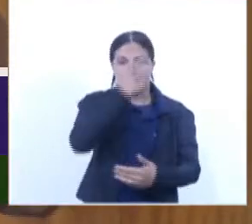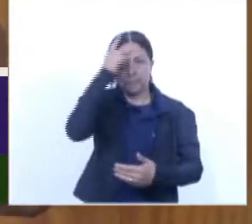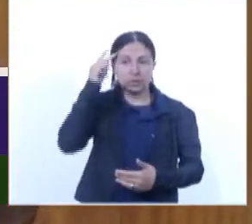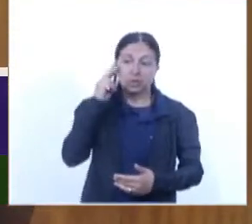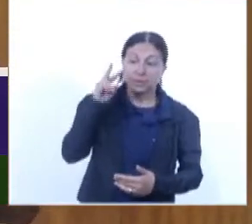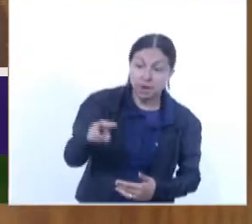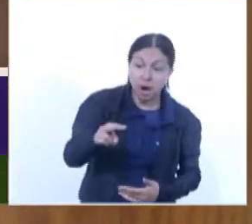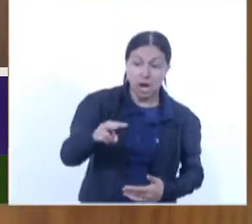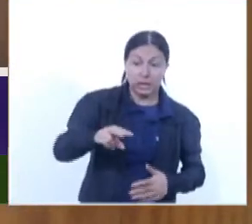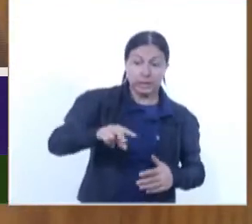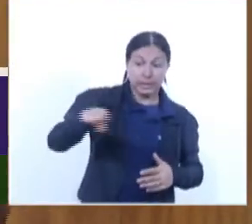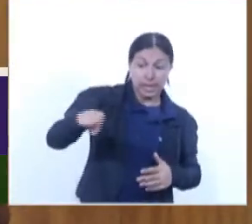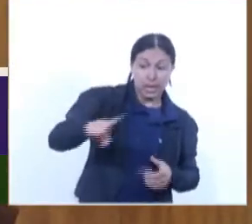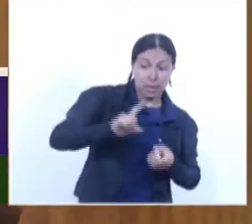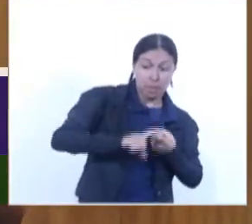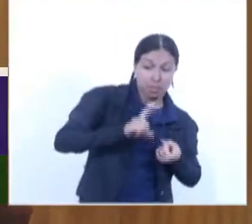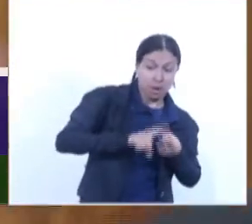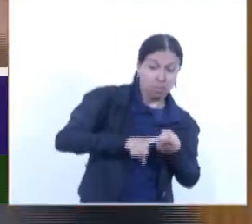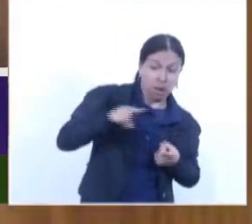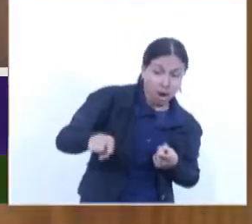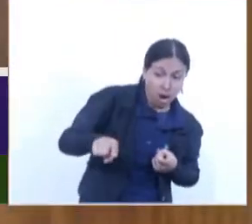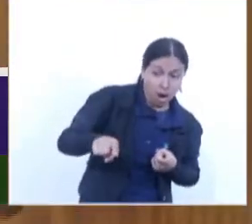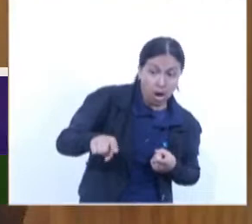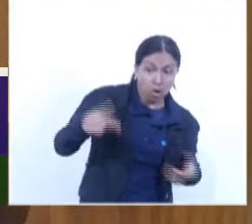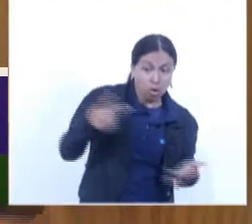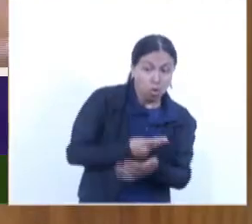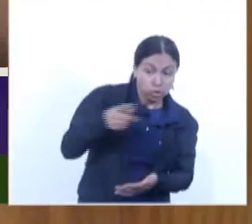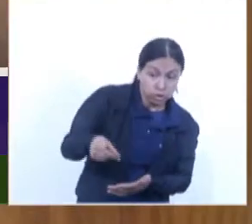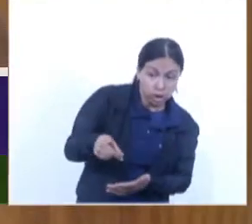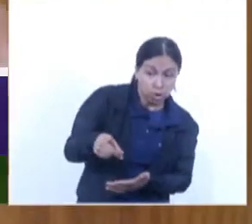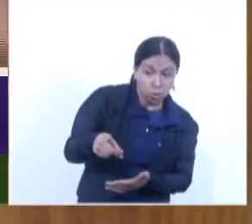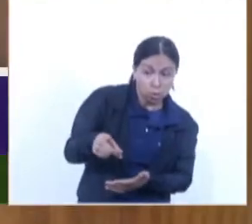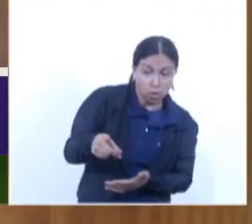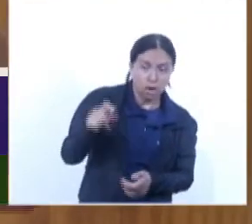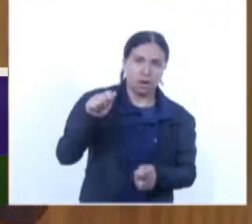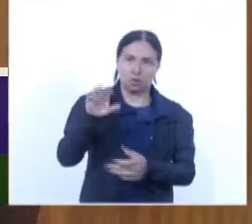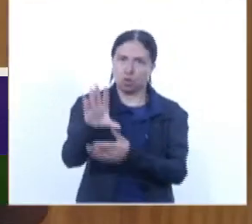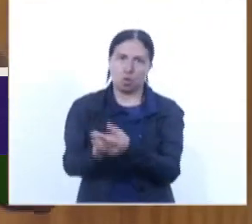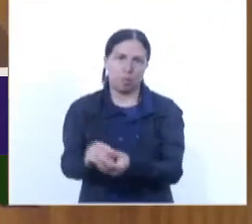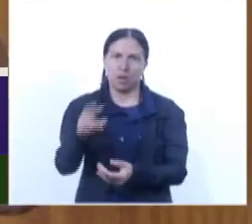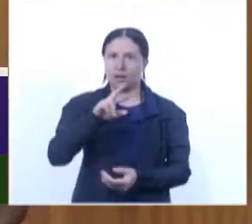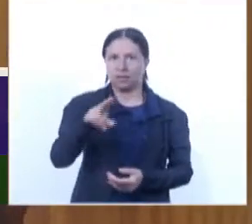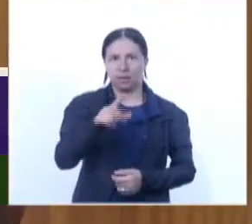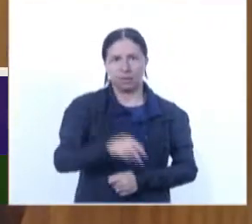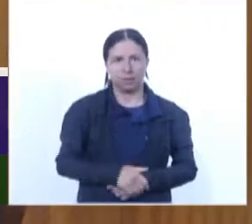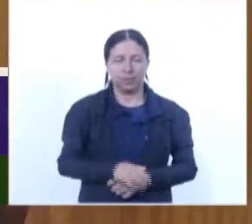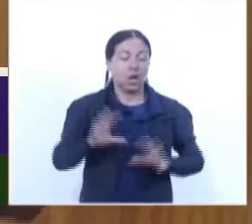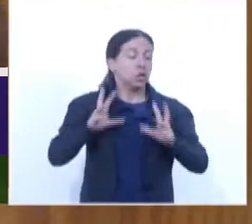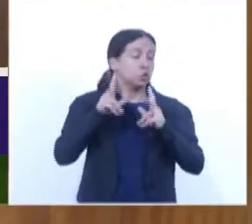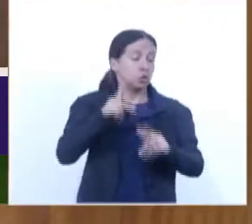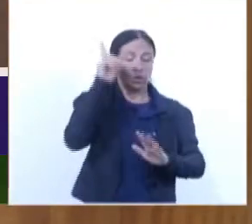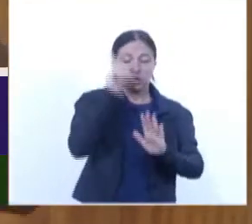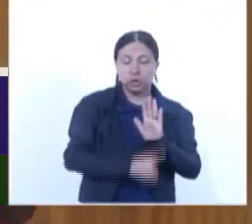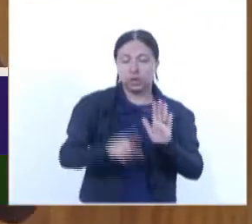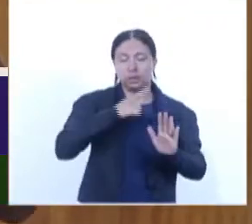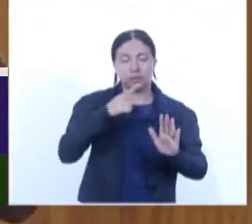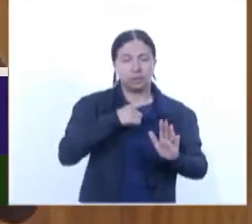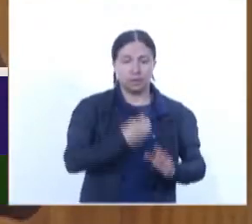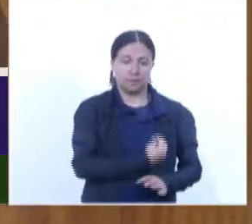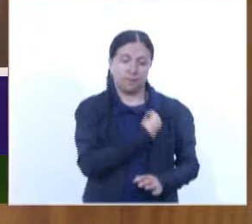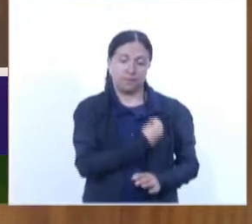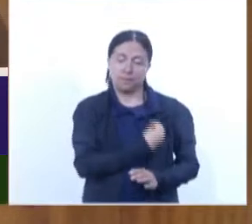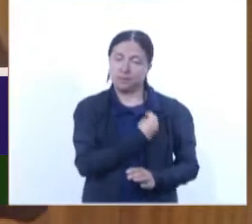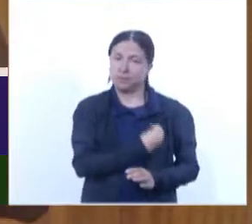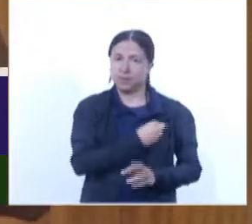orientação sexual todos têm o direito a existirem nas suas diferenças e diversidade Respeito